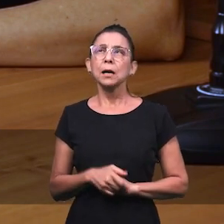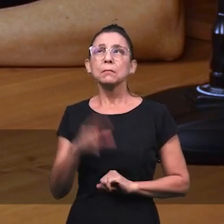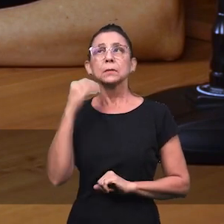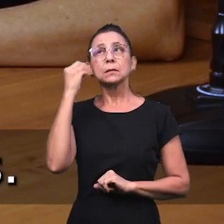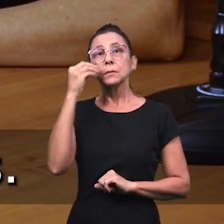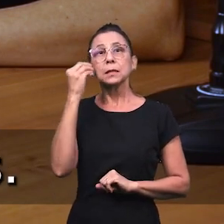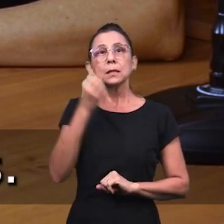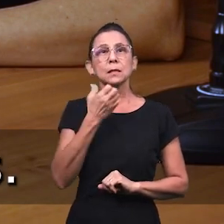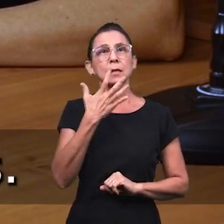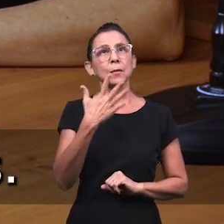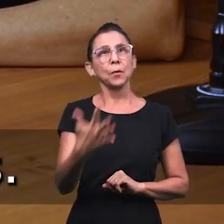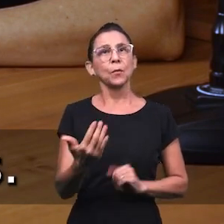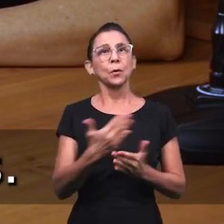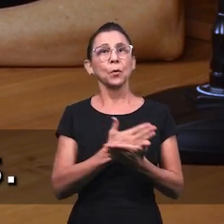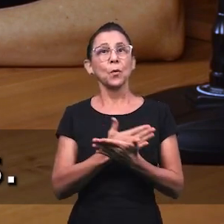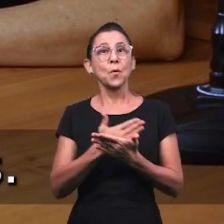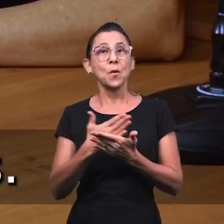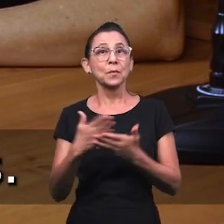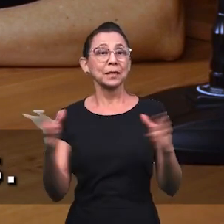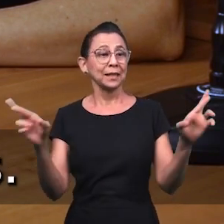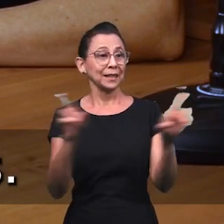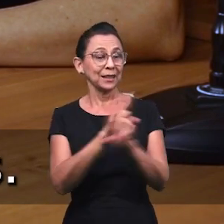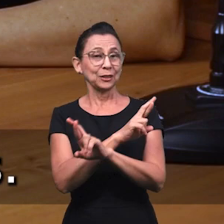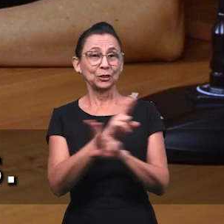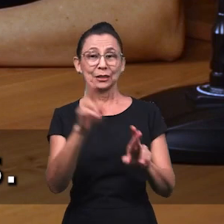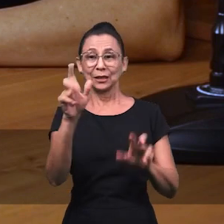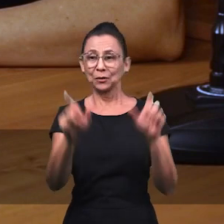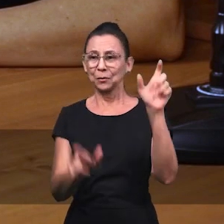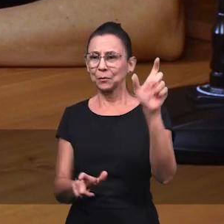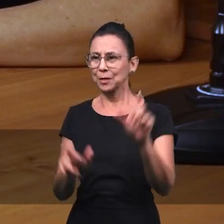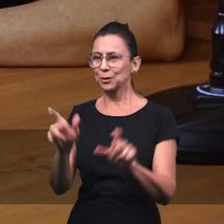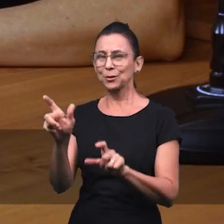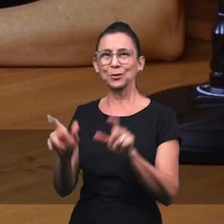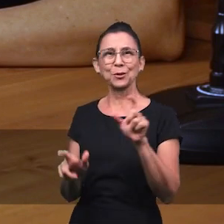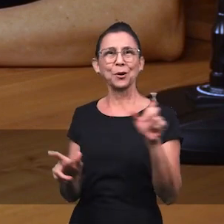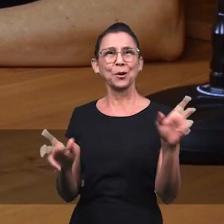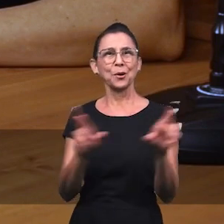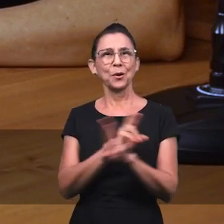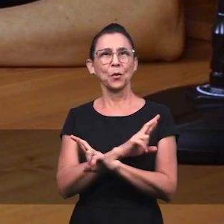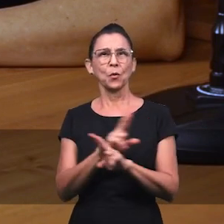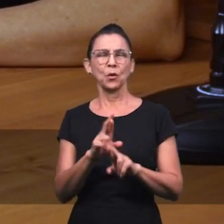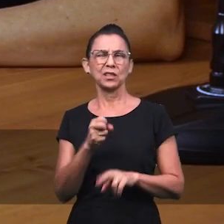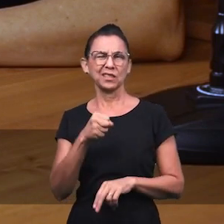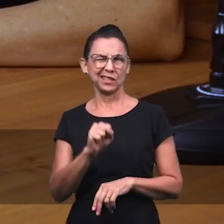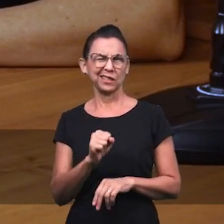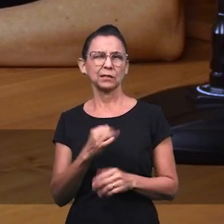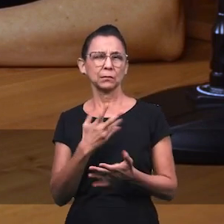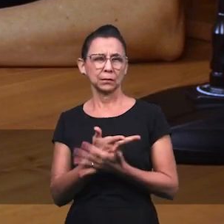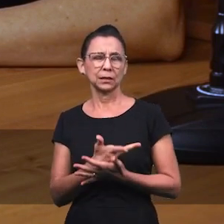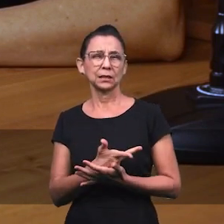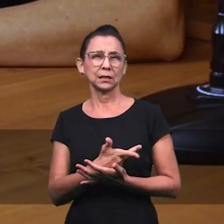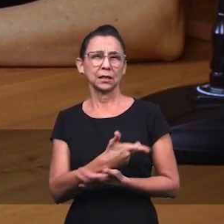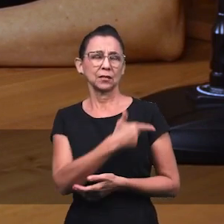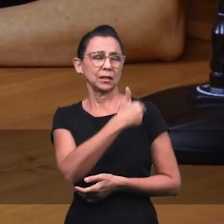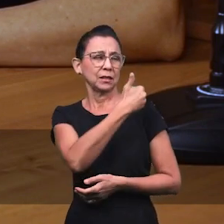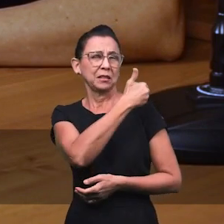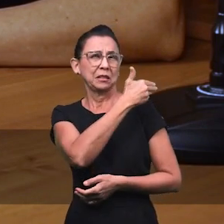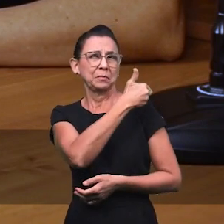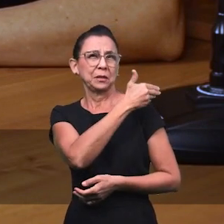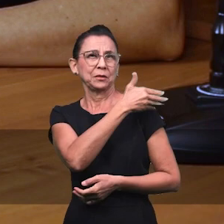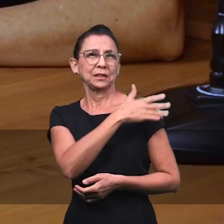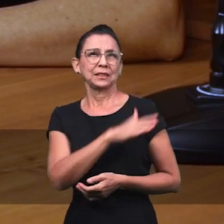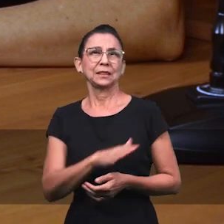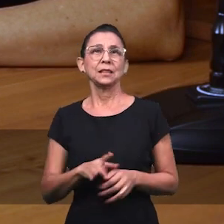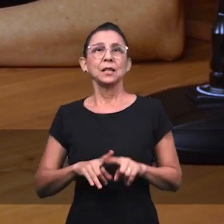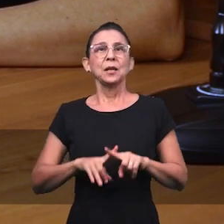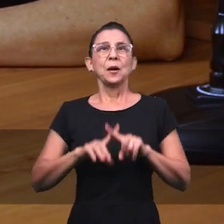boa. Eu comecei a socializar várias pessoas. É claro, eu tive preconceito, mas